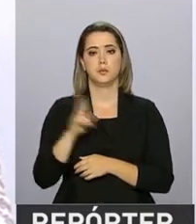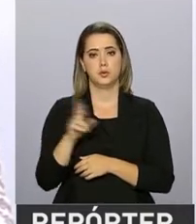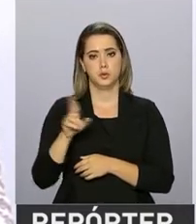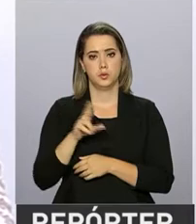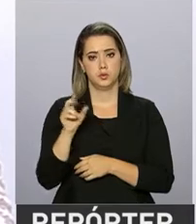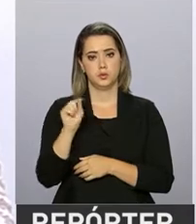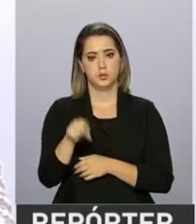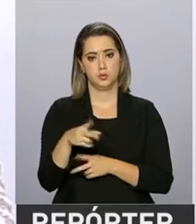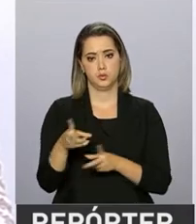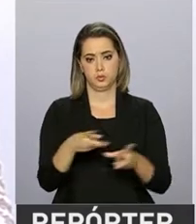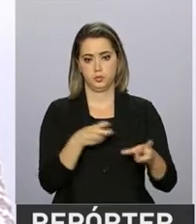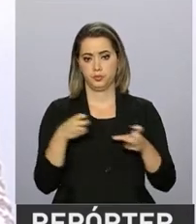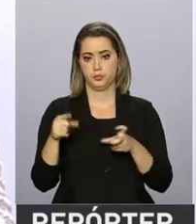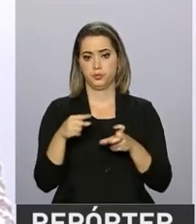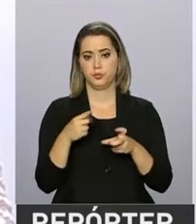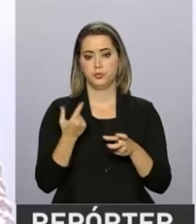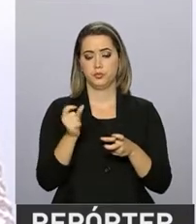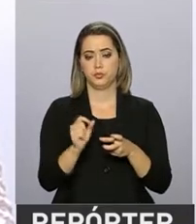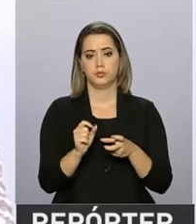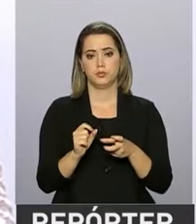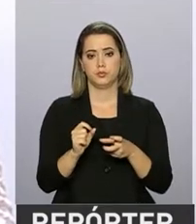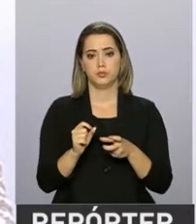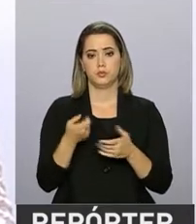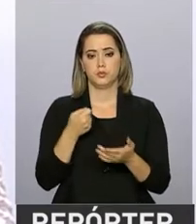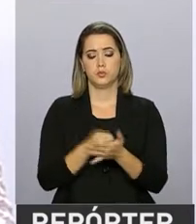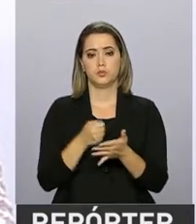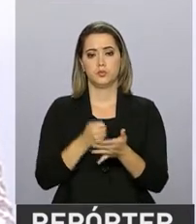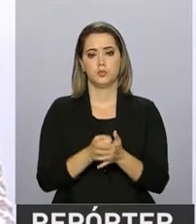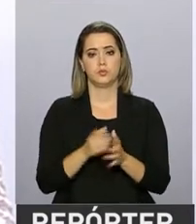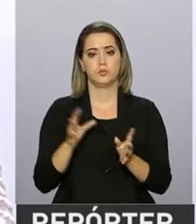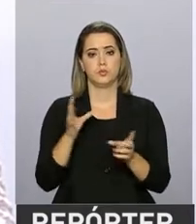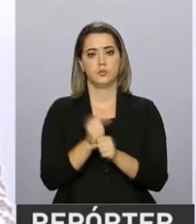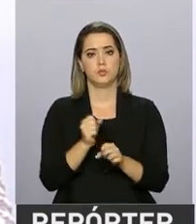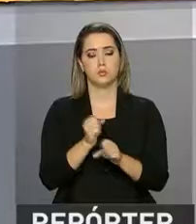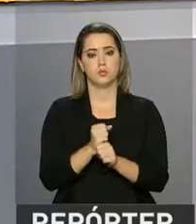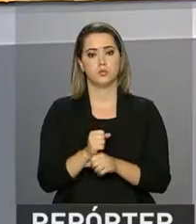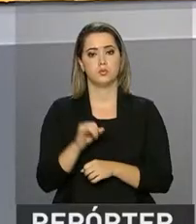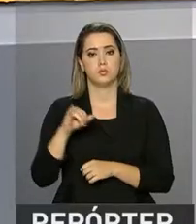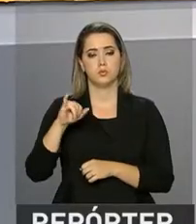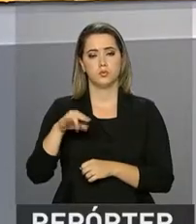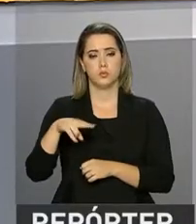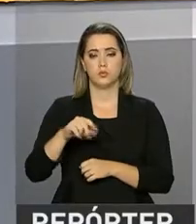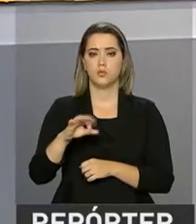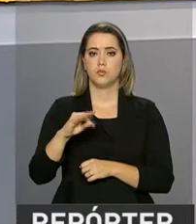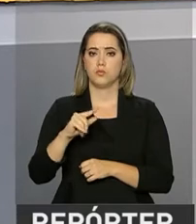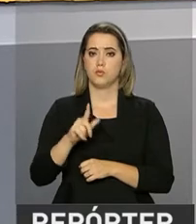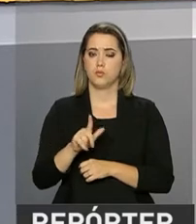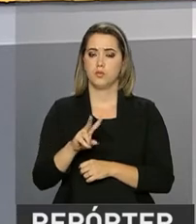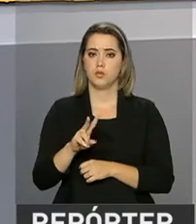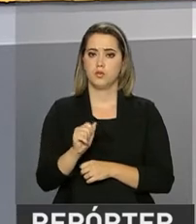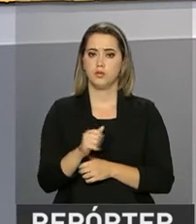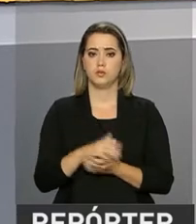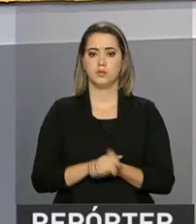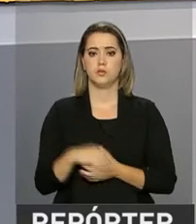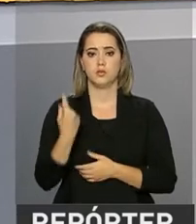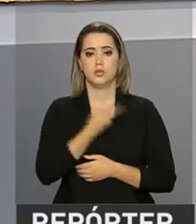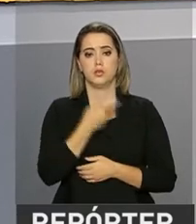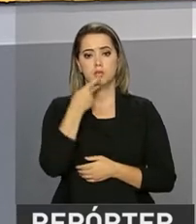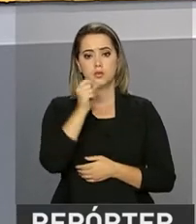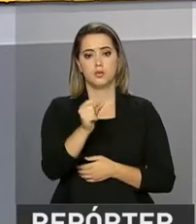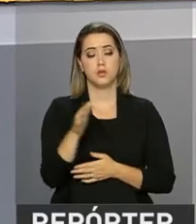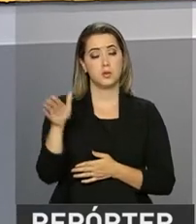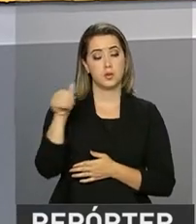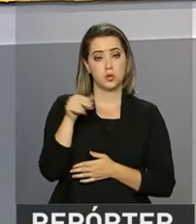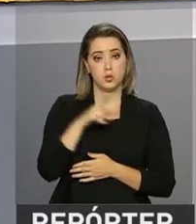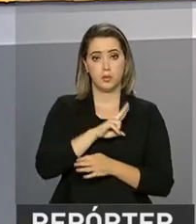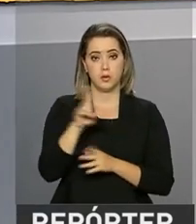a perspectiva de pagamento das contas inativas bem corrigindo então a informação que nós damos ao chamar a